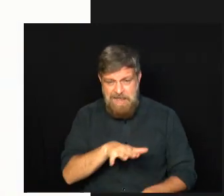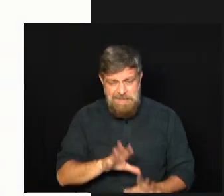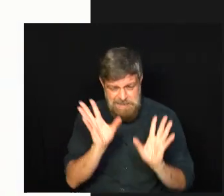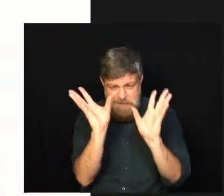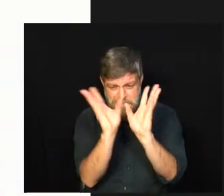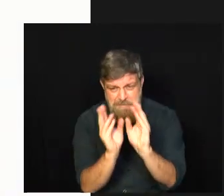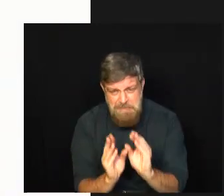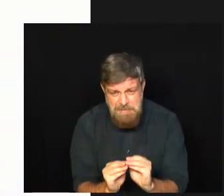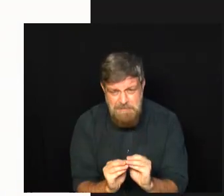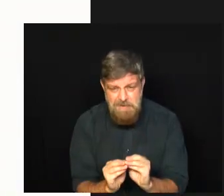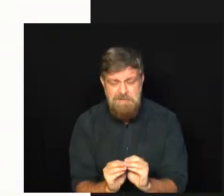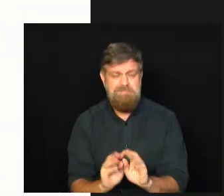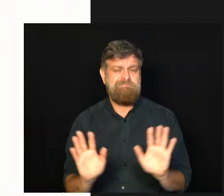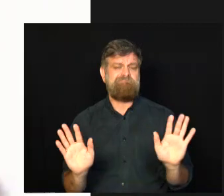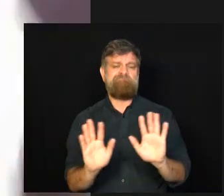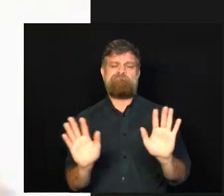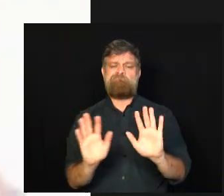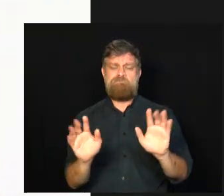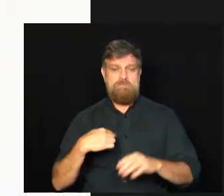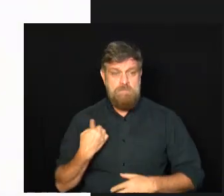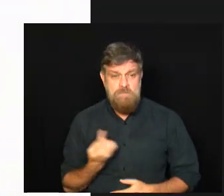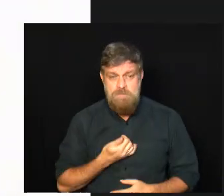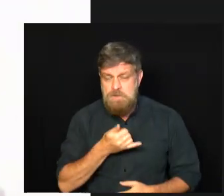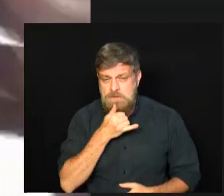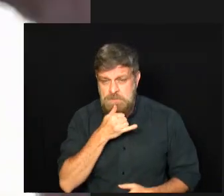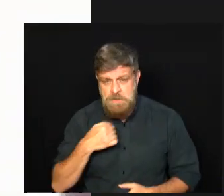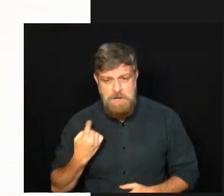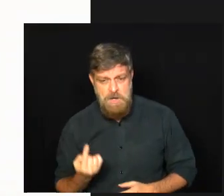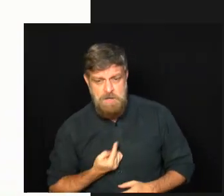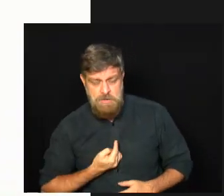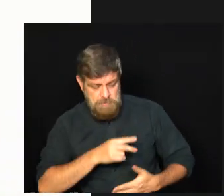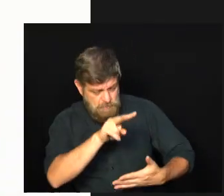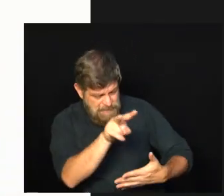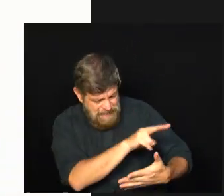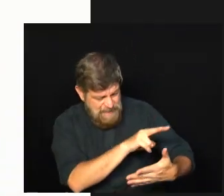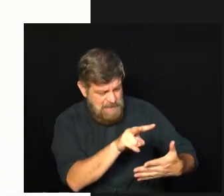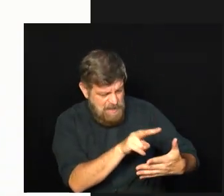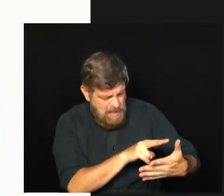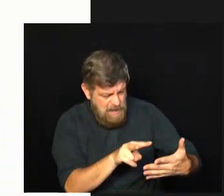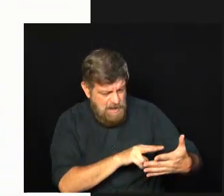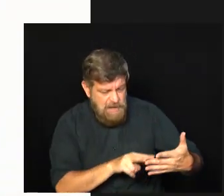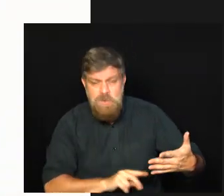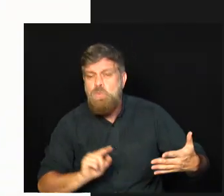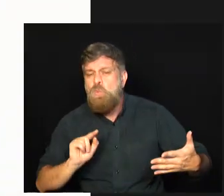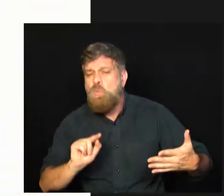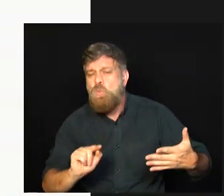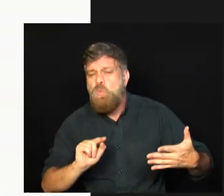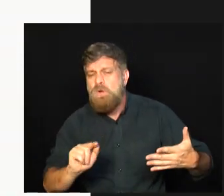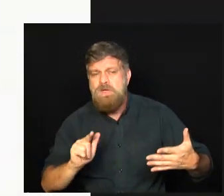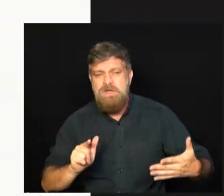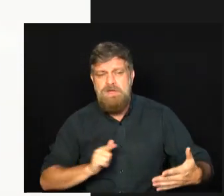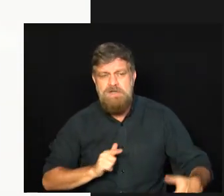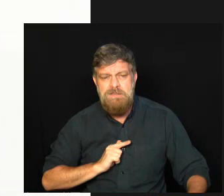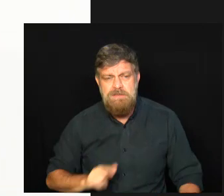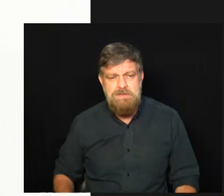assim. Nós, por exemplo, estamos vendo, eu tenho lido bastante, me